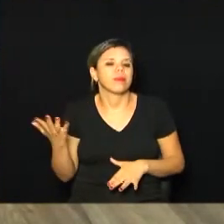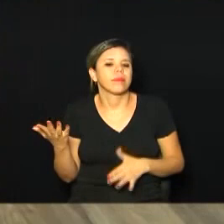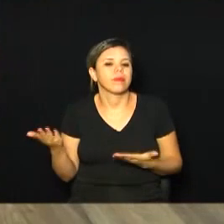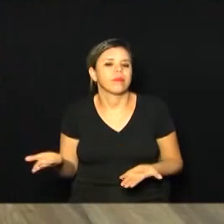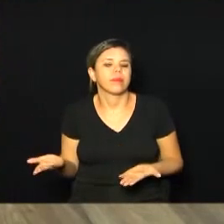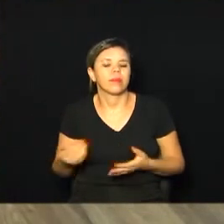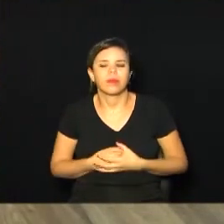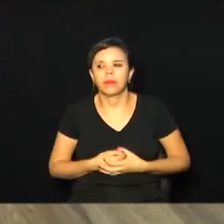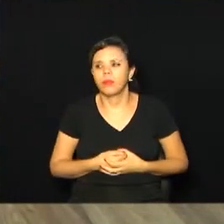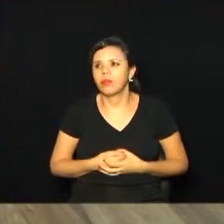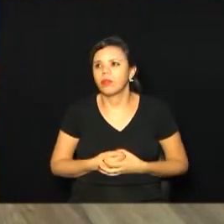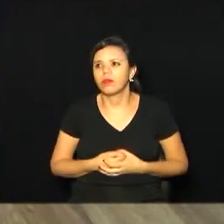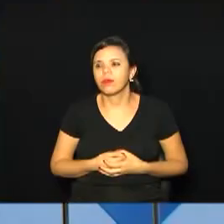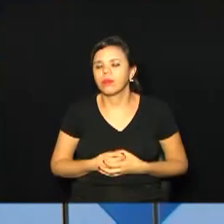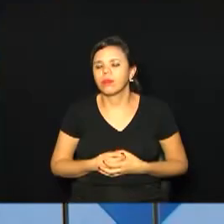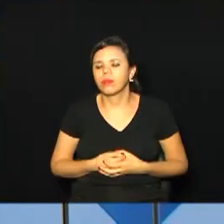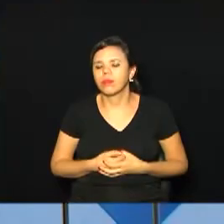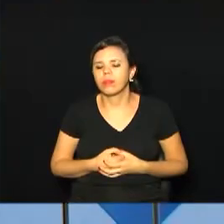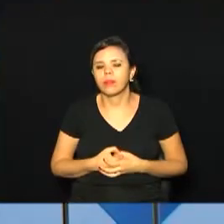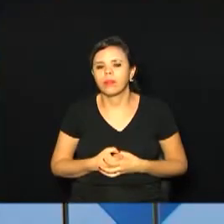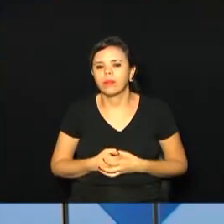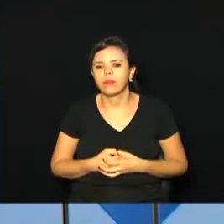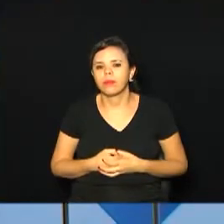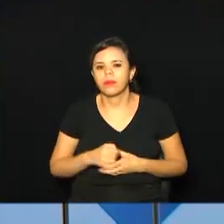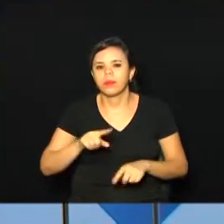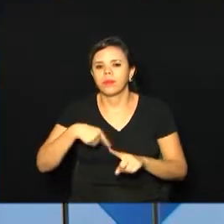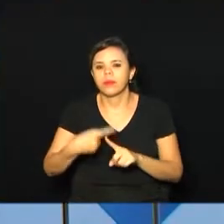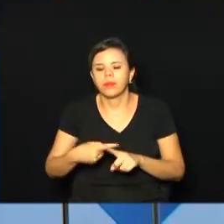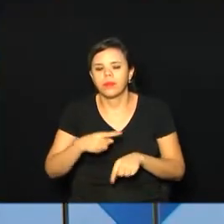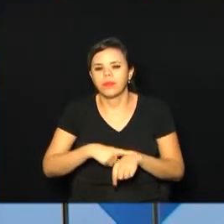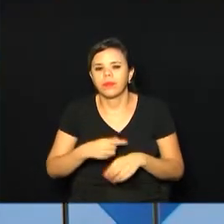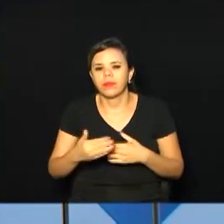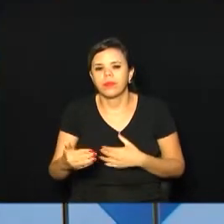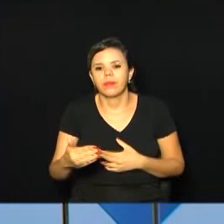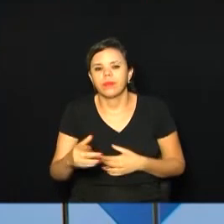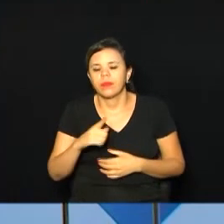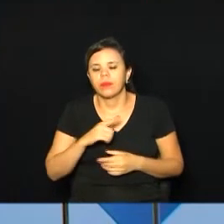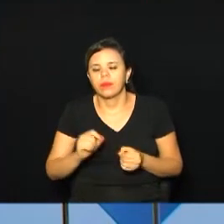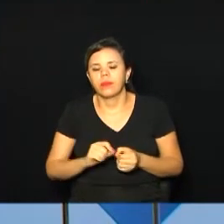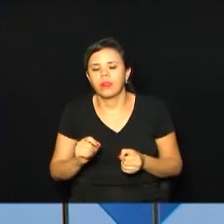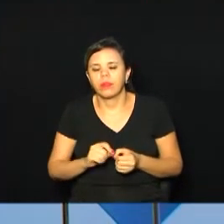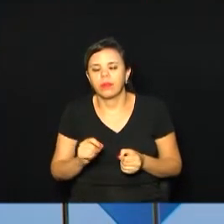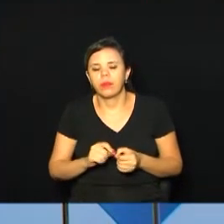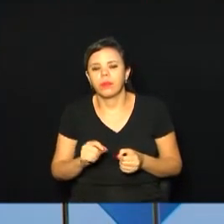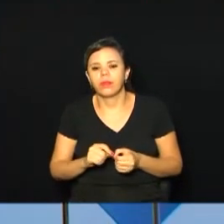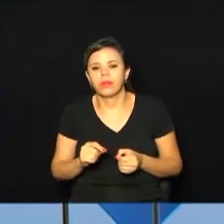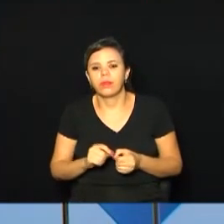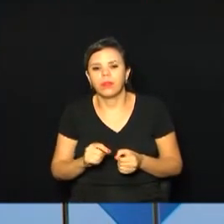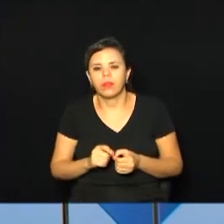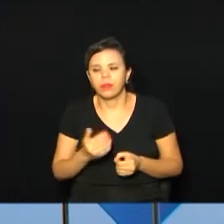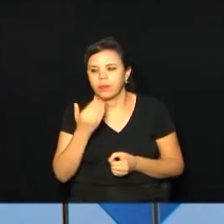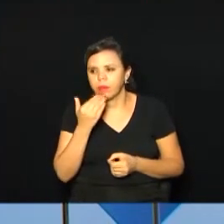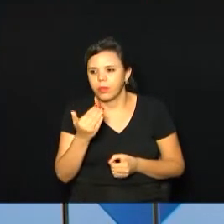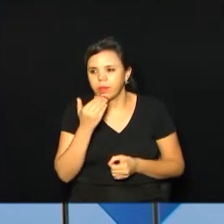aqui no Legislativo. E aí também a prorrogação de prazos, né? Que tem que ser feito a partir de um pedido